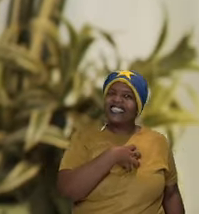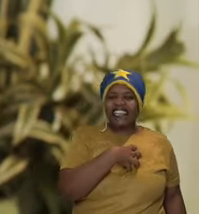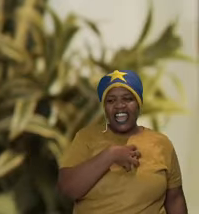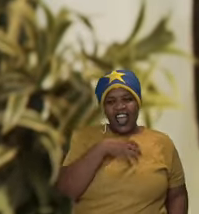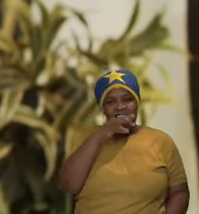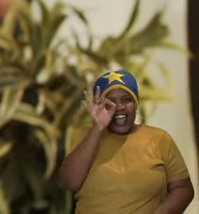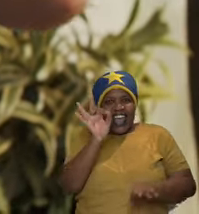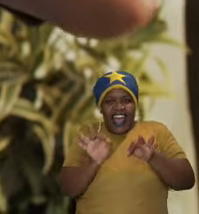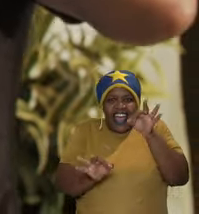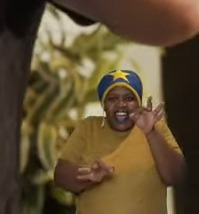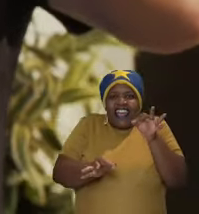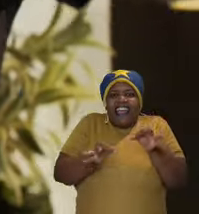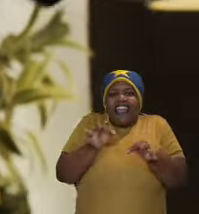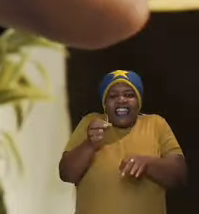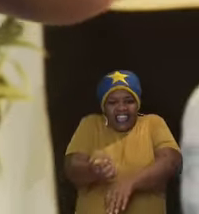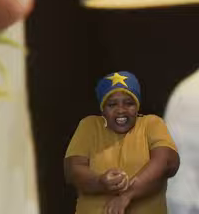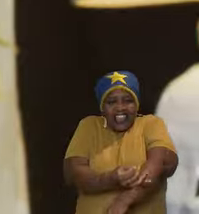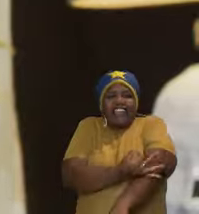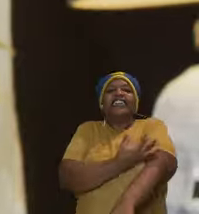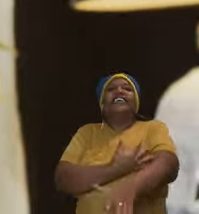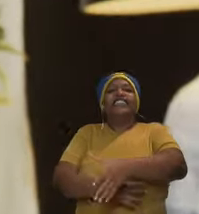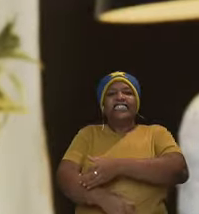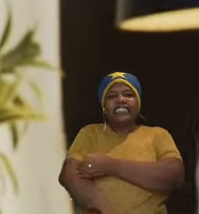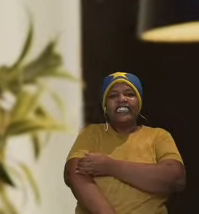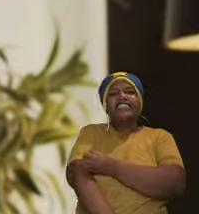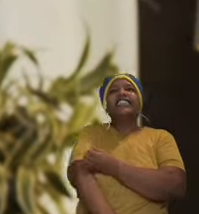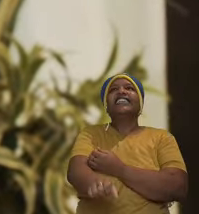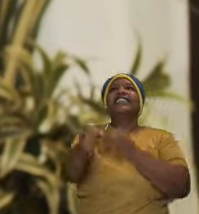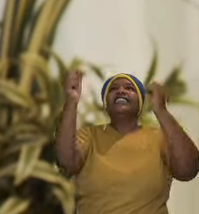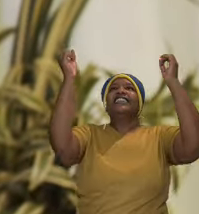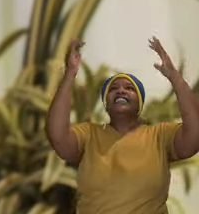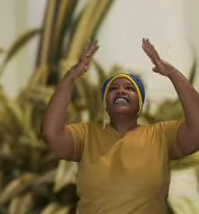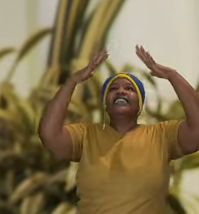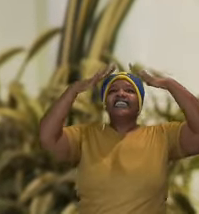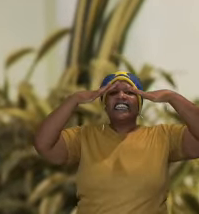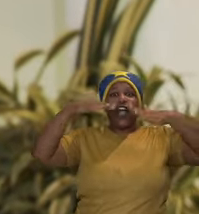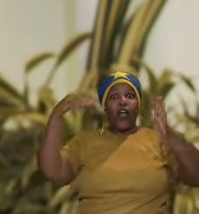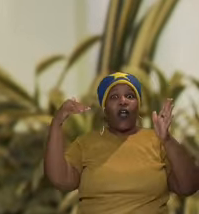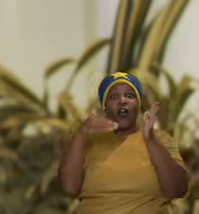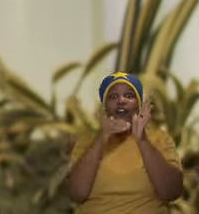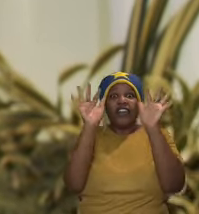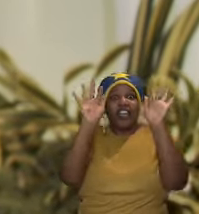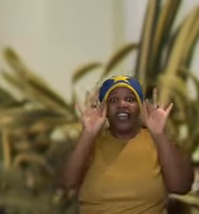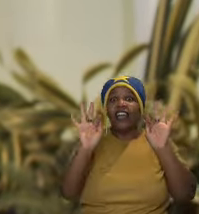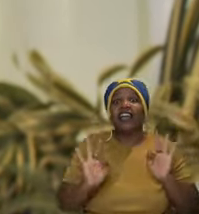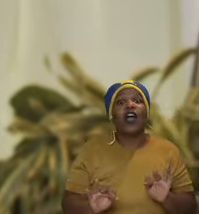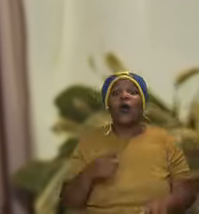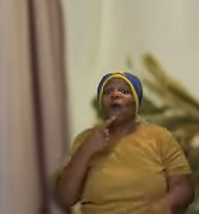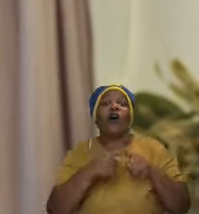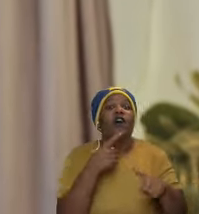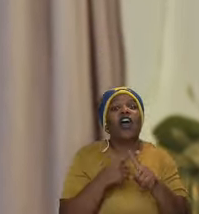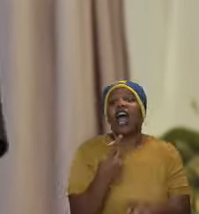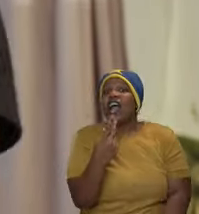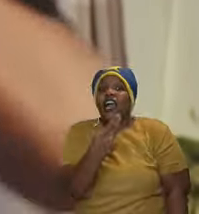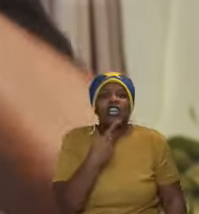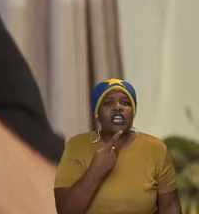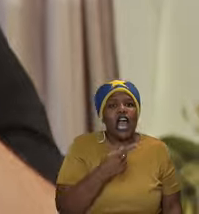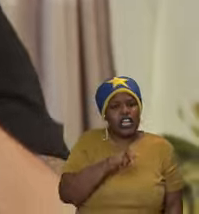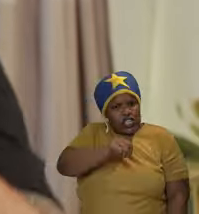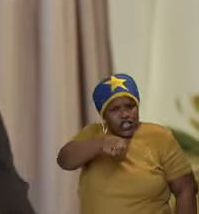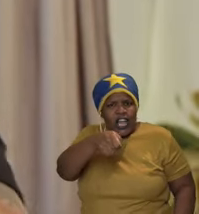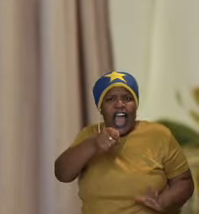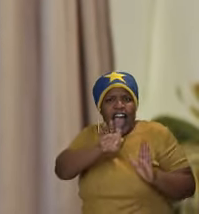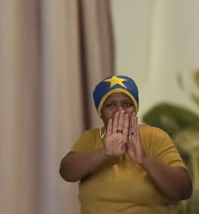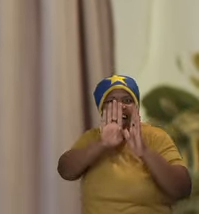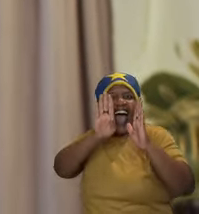equilíbrio emocional, a tempestade e o final feliz. Porque nós somos a chave, a